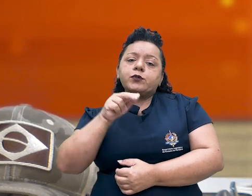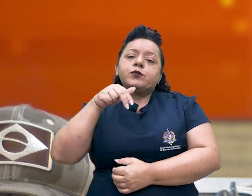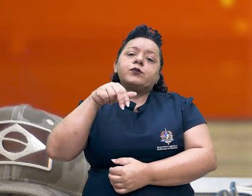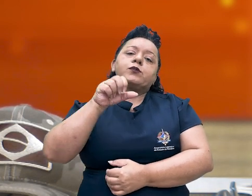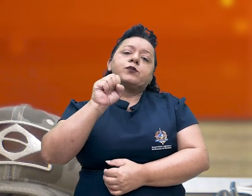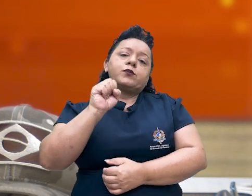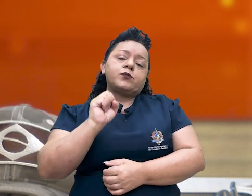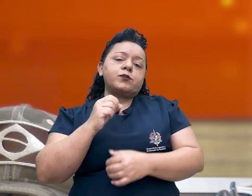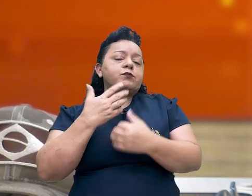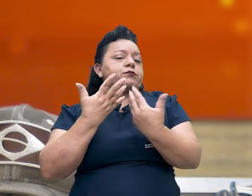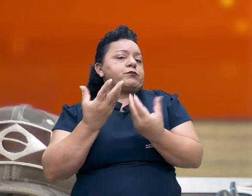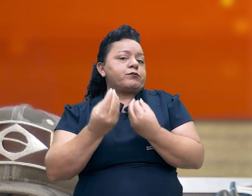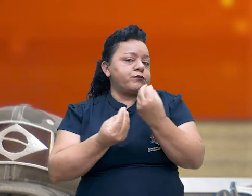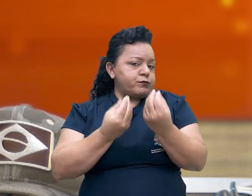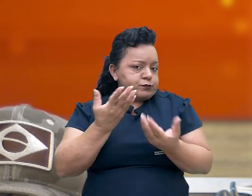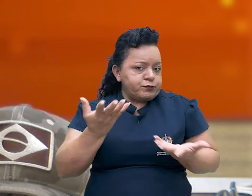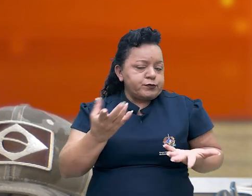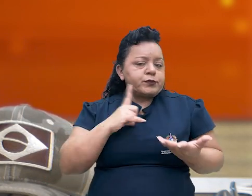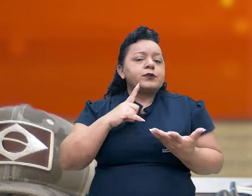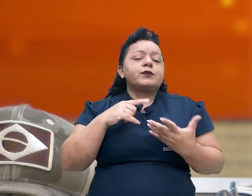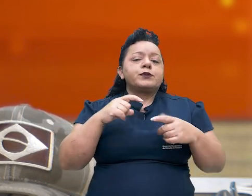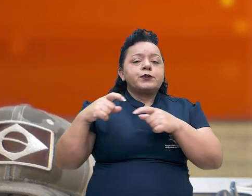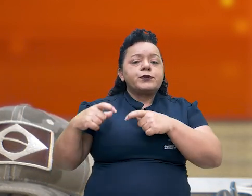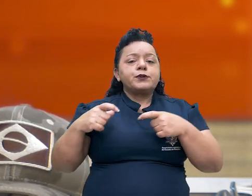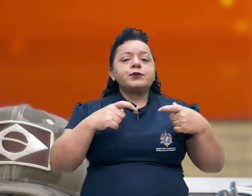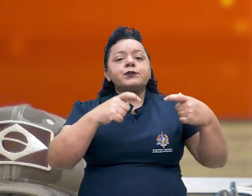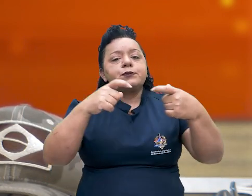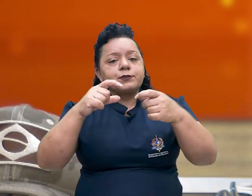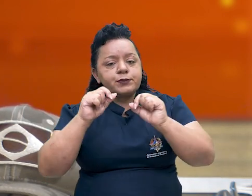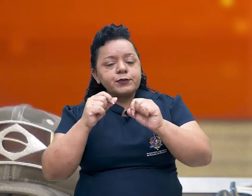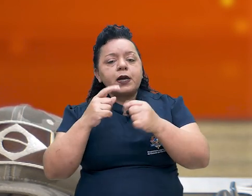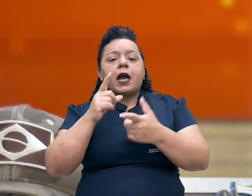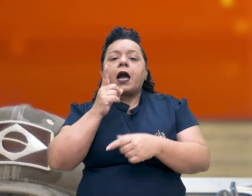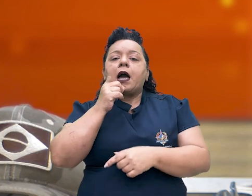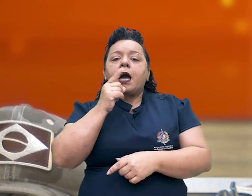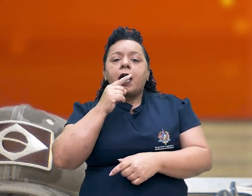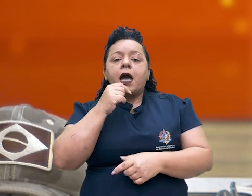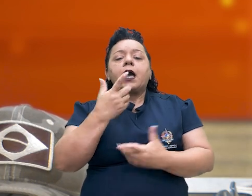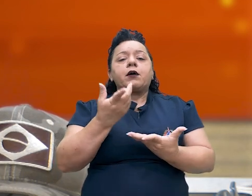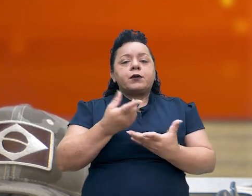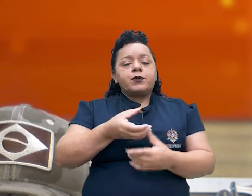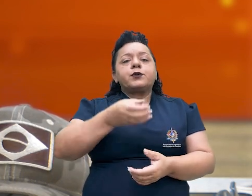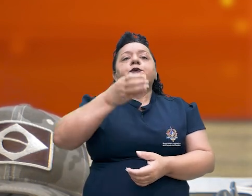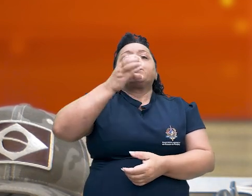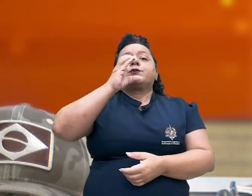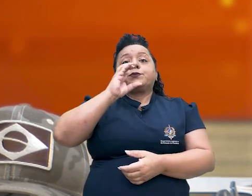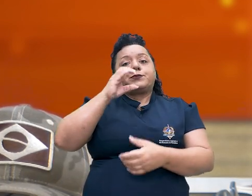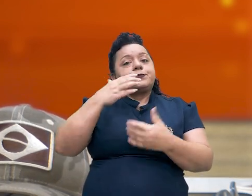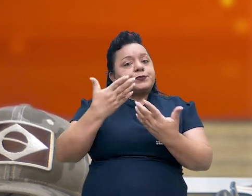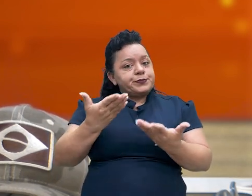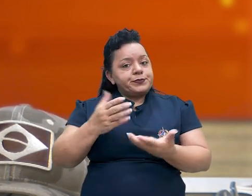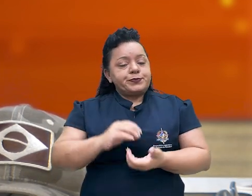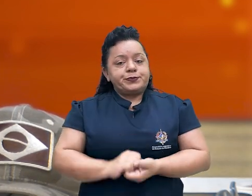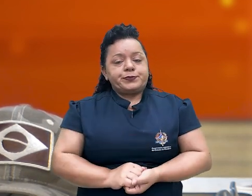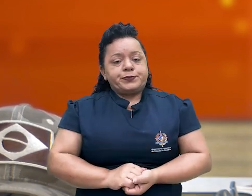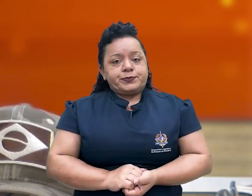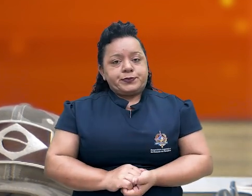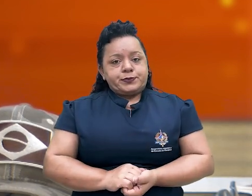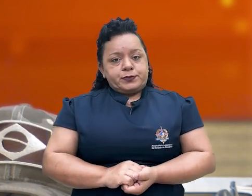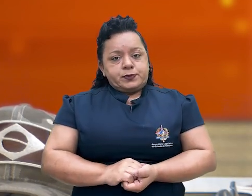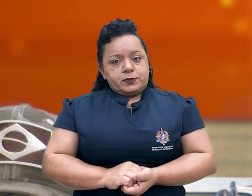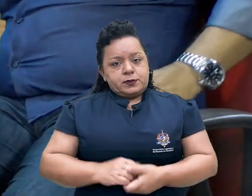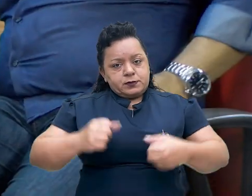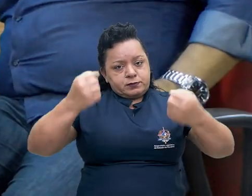frente ali com juzinho é onde ele se logo para poder pegar essa água potá para poder ter o consumo